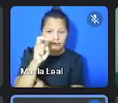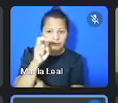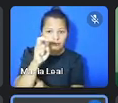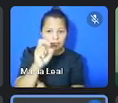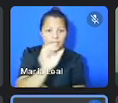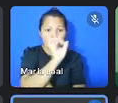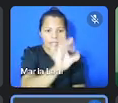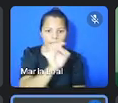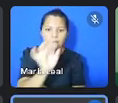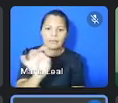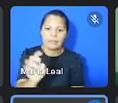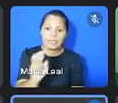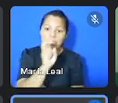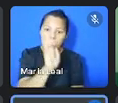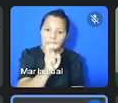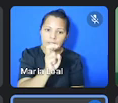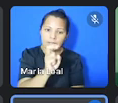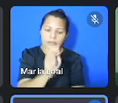tá?